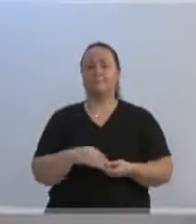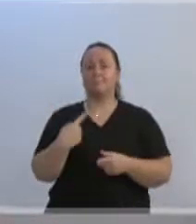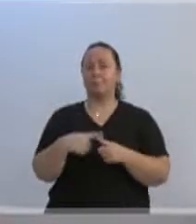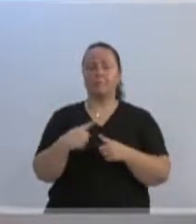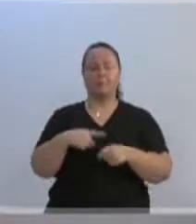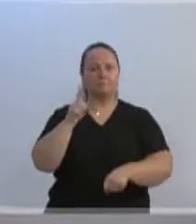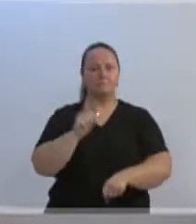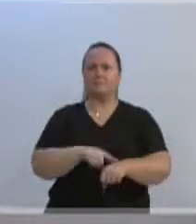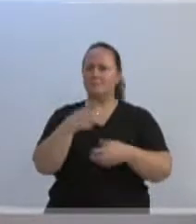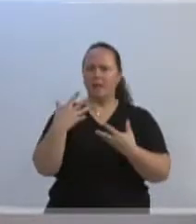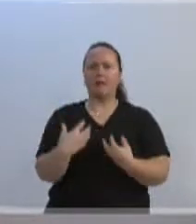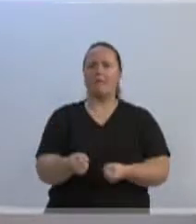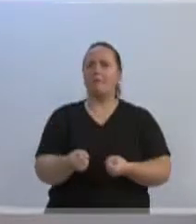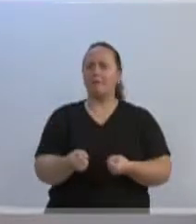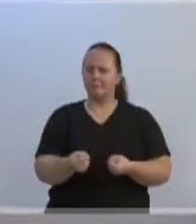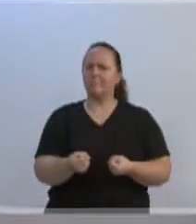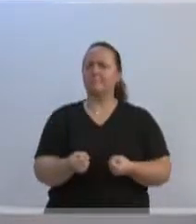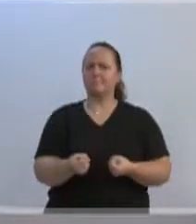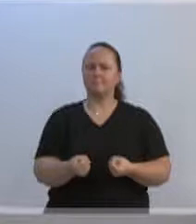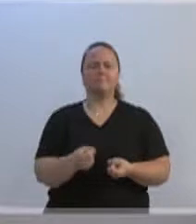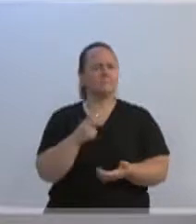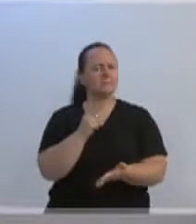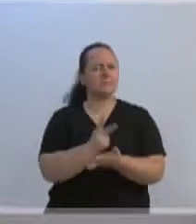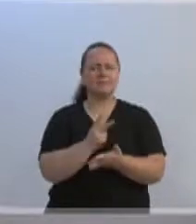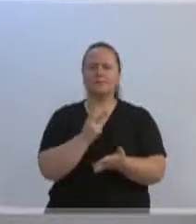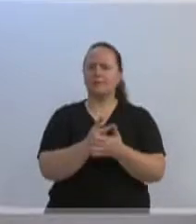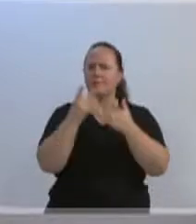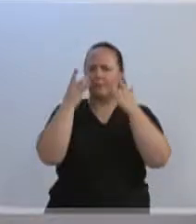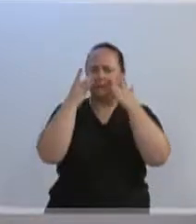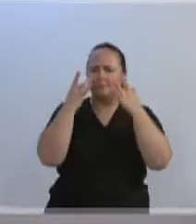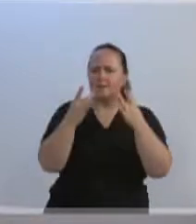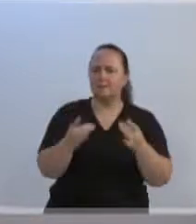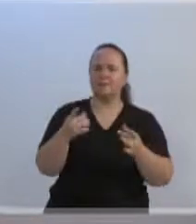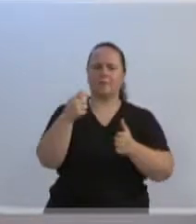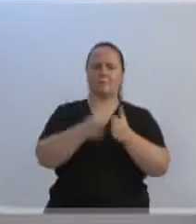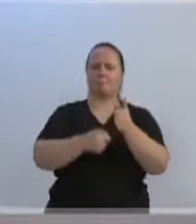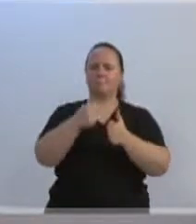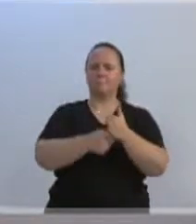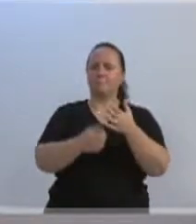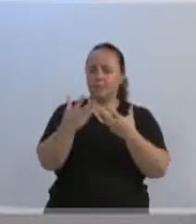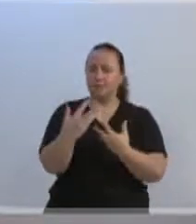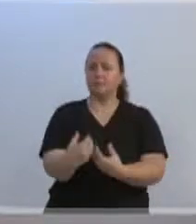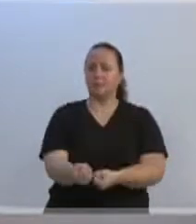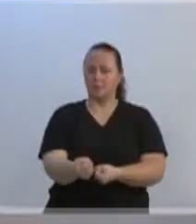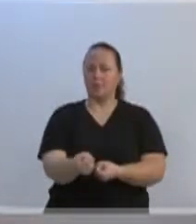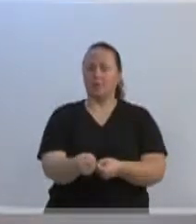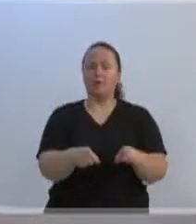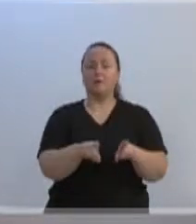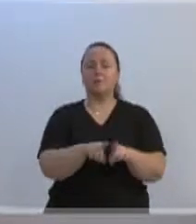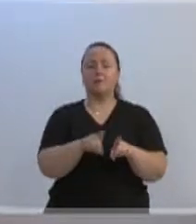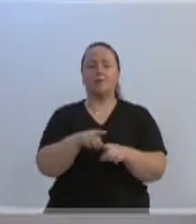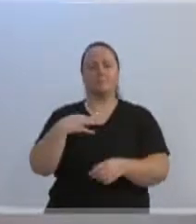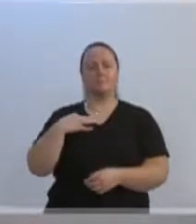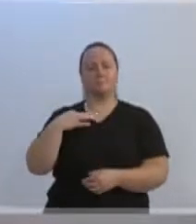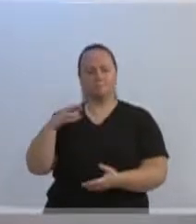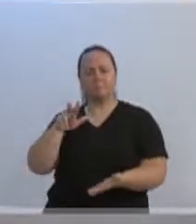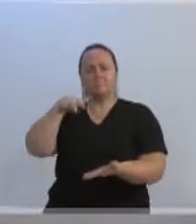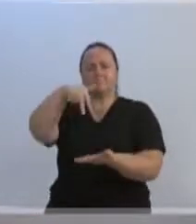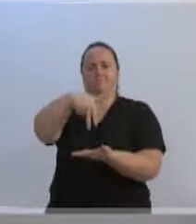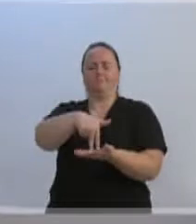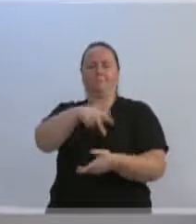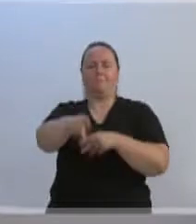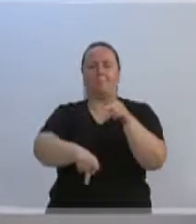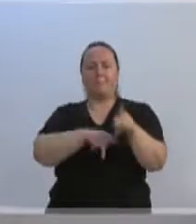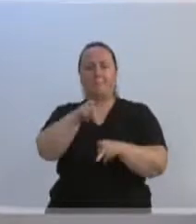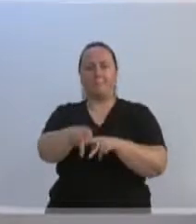dos nossos servidores que sempre ouvindo e atendendo à reivindicação dos vereadores também se prontificam a ir até a população